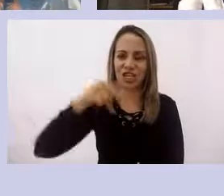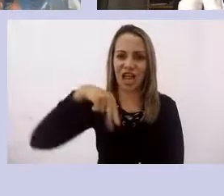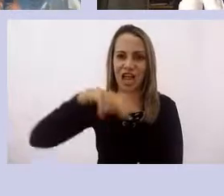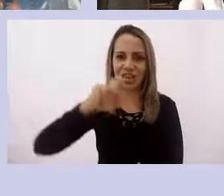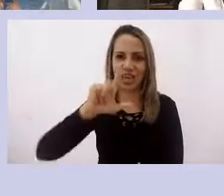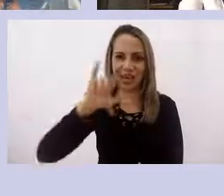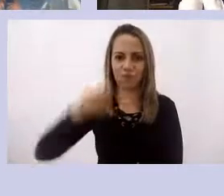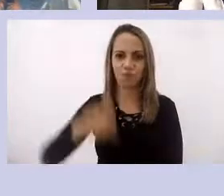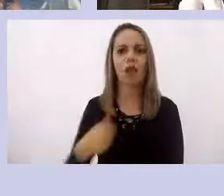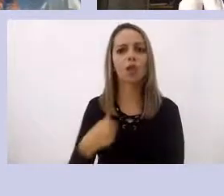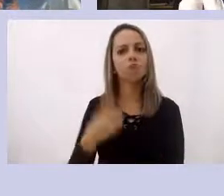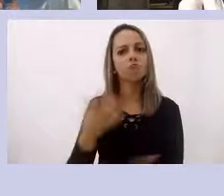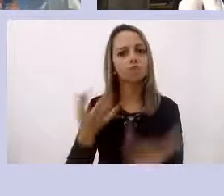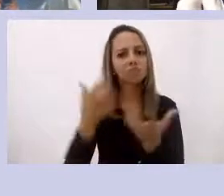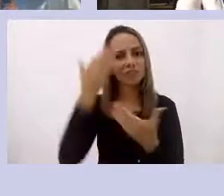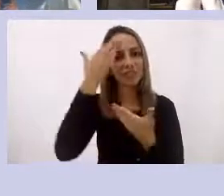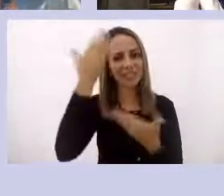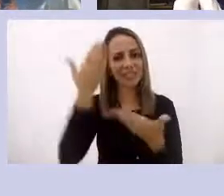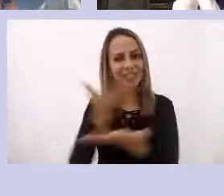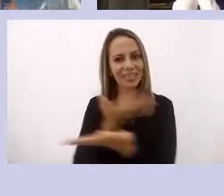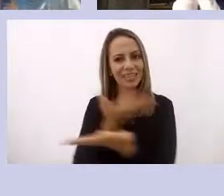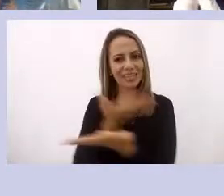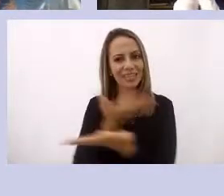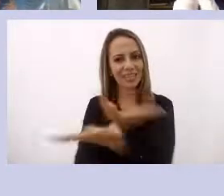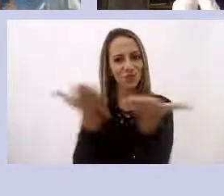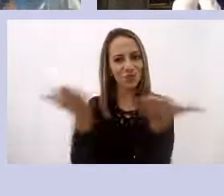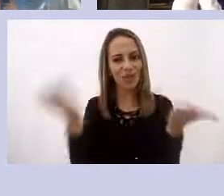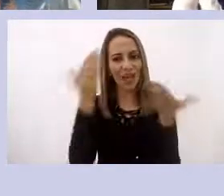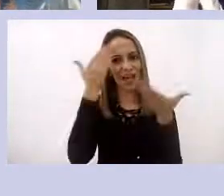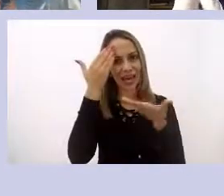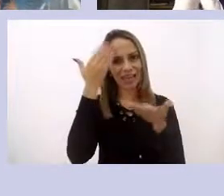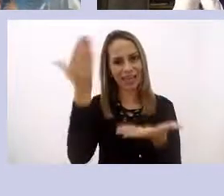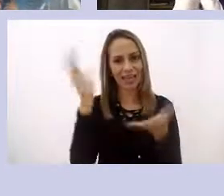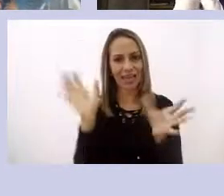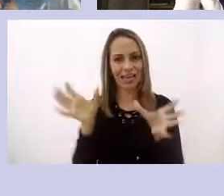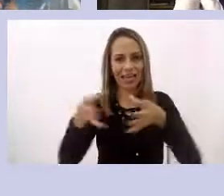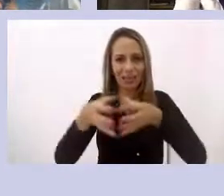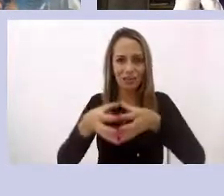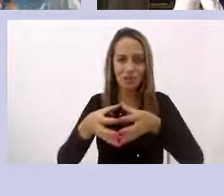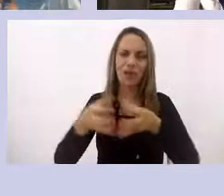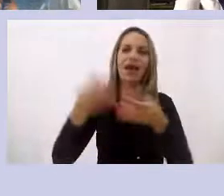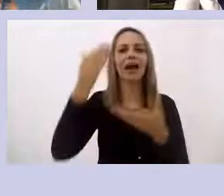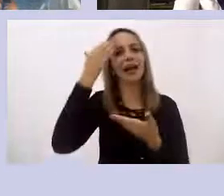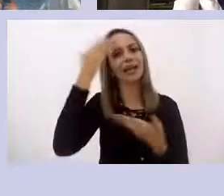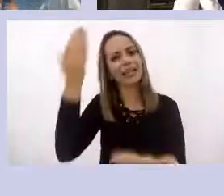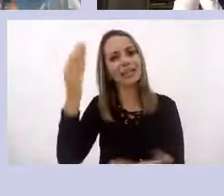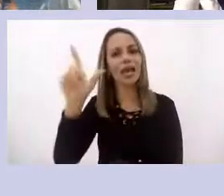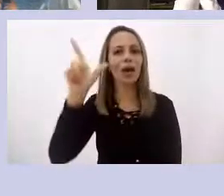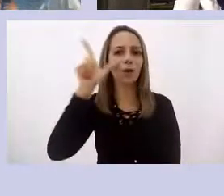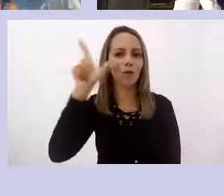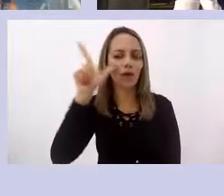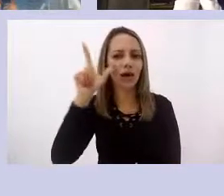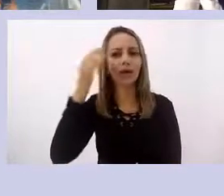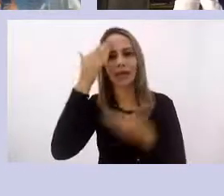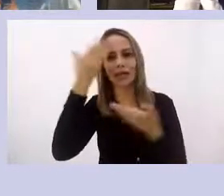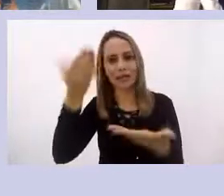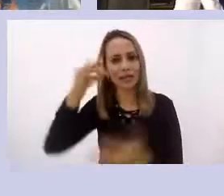a Luana, a Lua, a Tamires, Gustavo, todo mundo por fantástico.